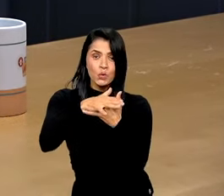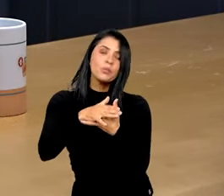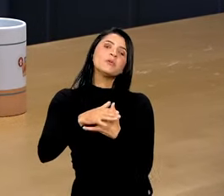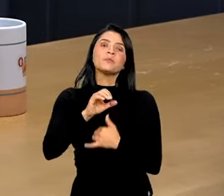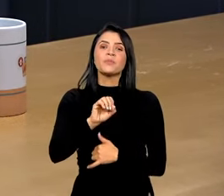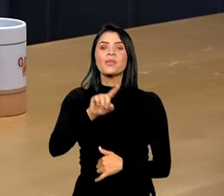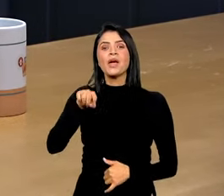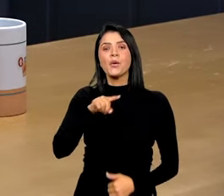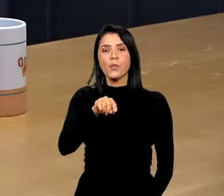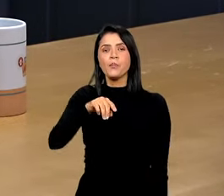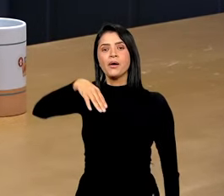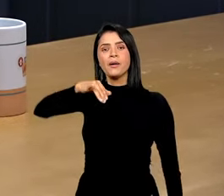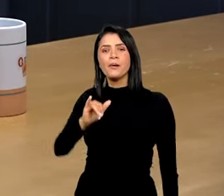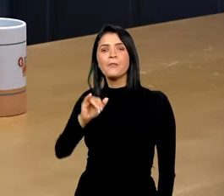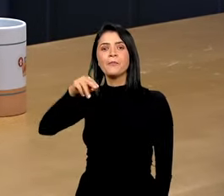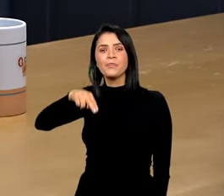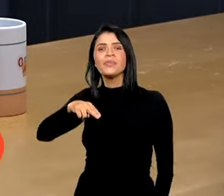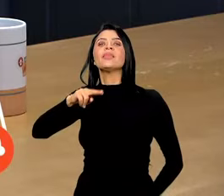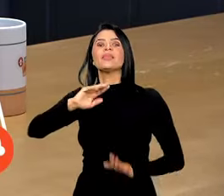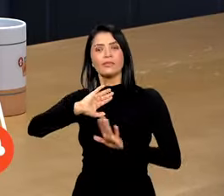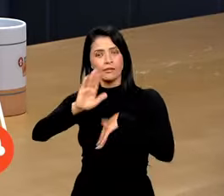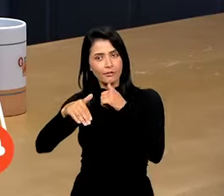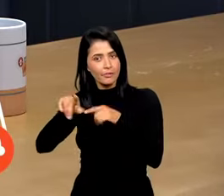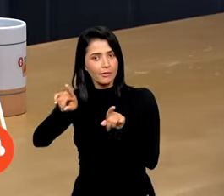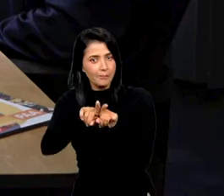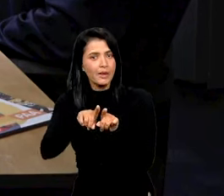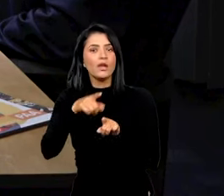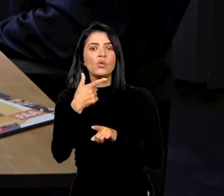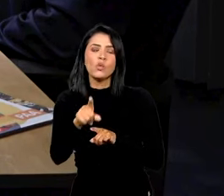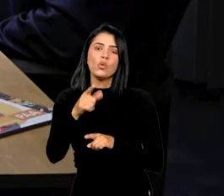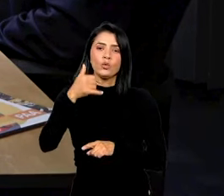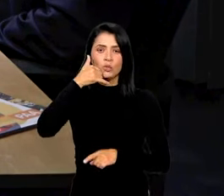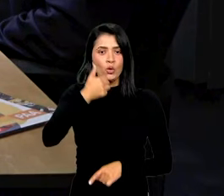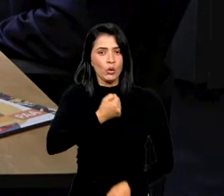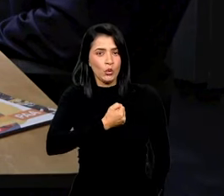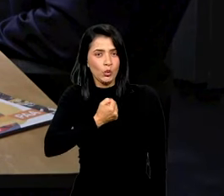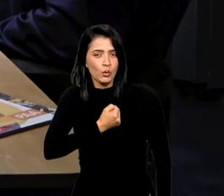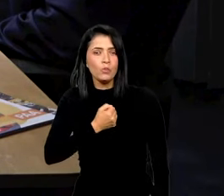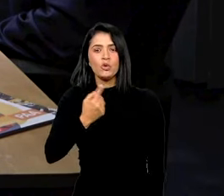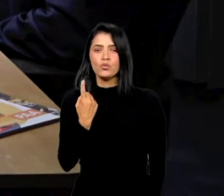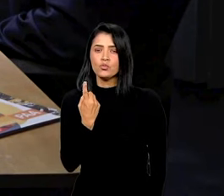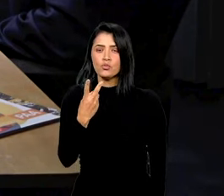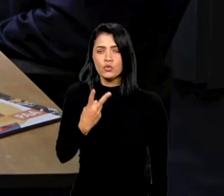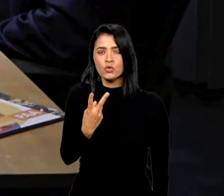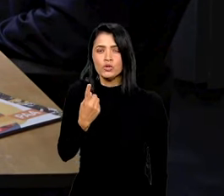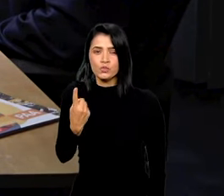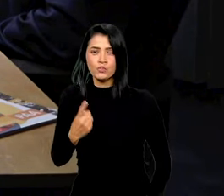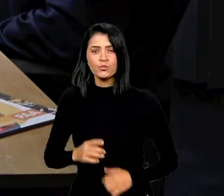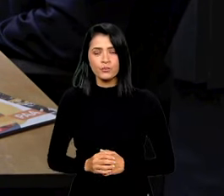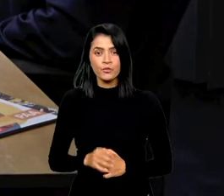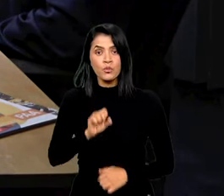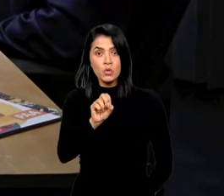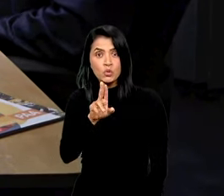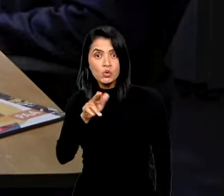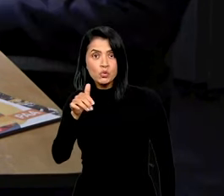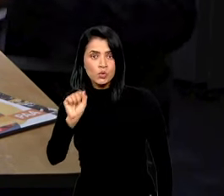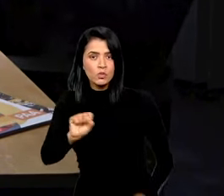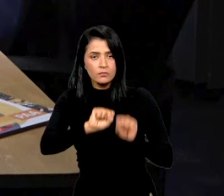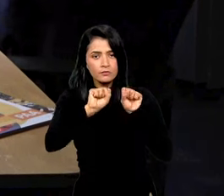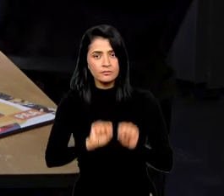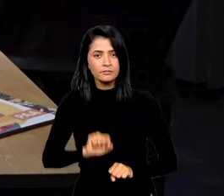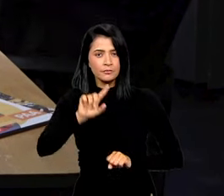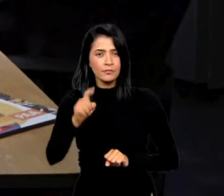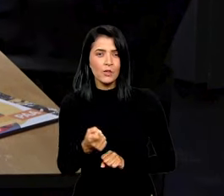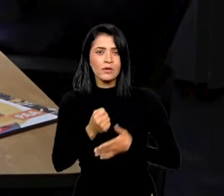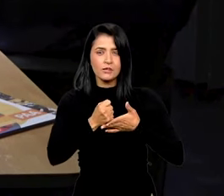@mindesenvolvimento. Tem também o Disque Social 121. O SUAS, Sistema Único de Assistência Social, organiza